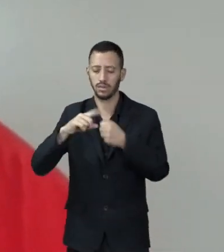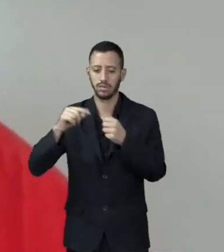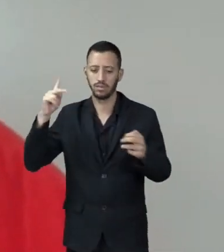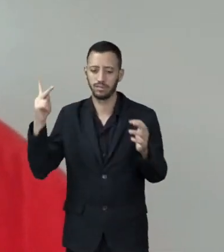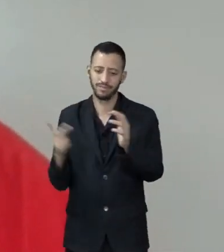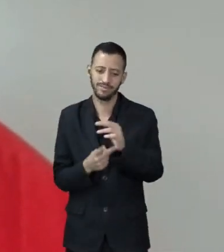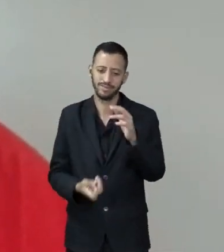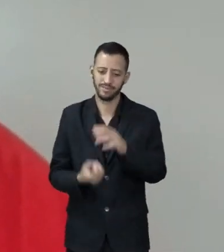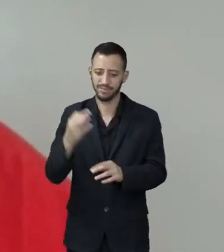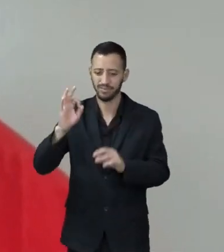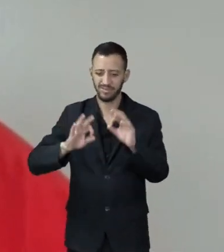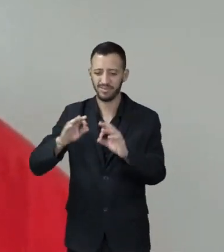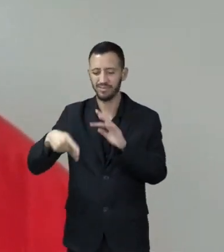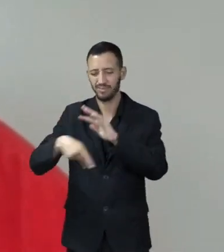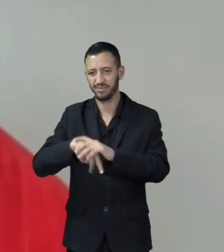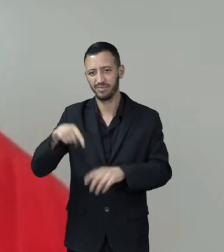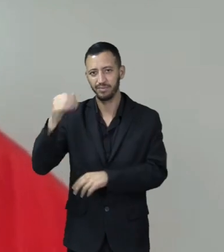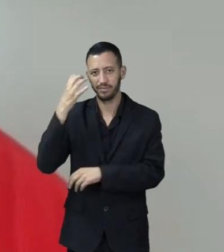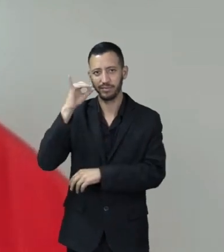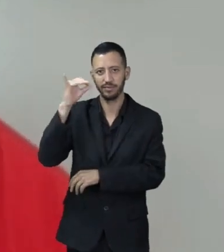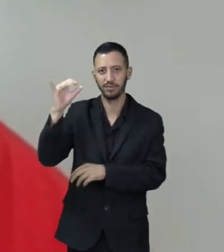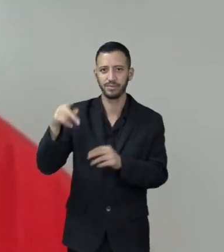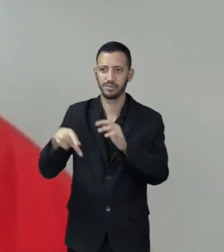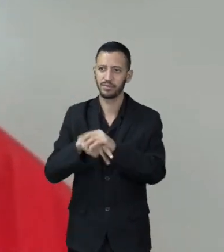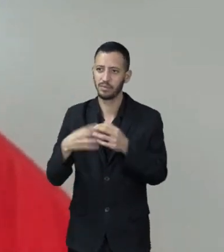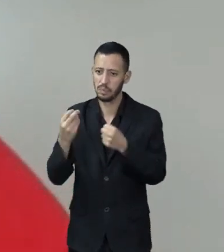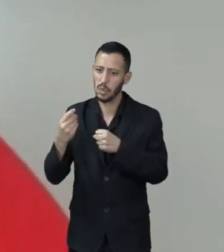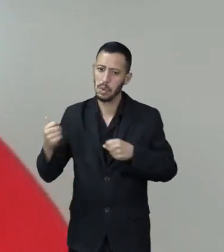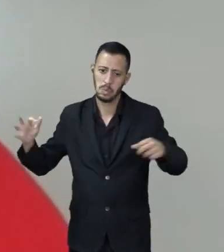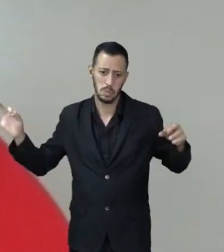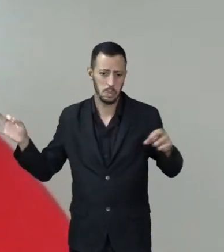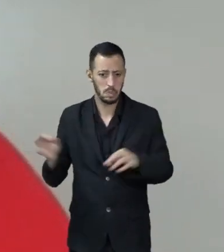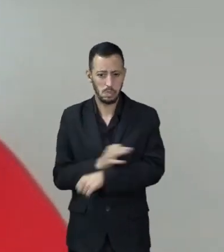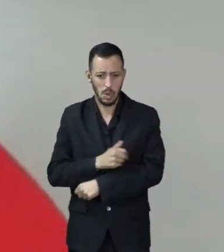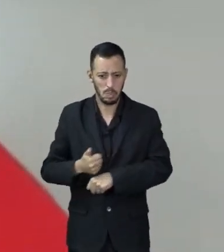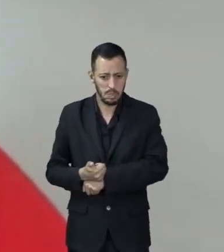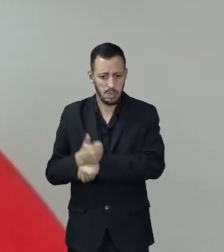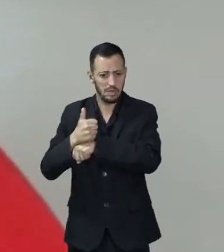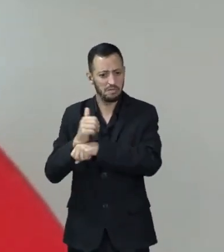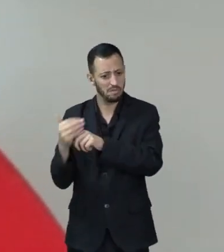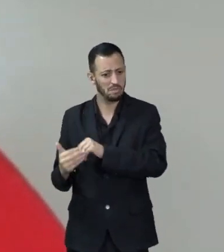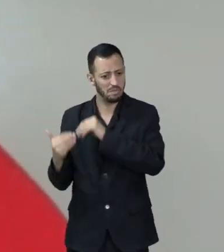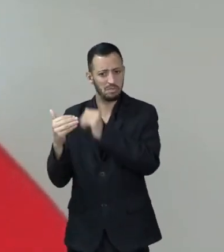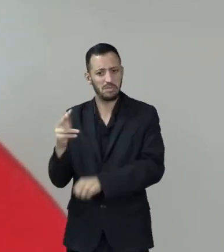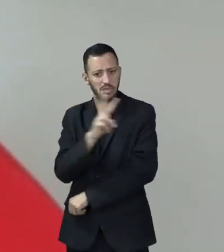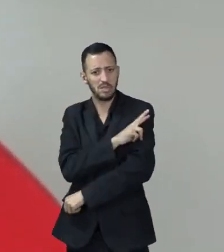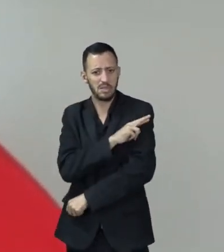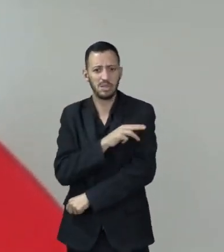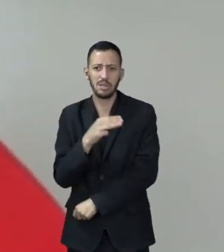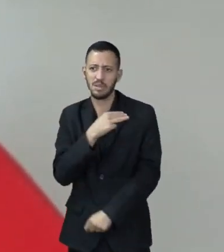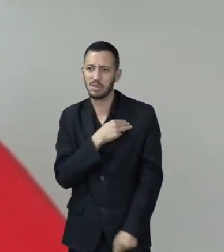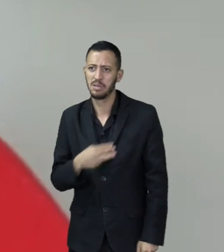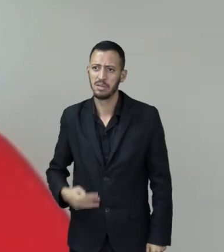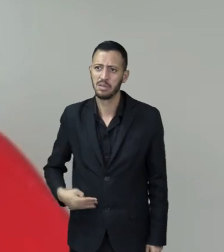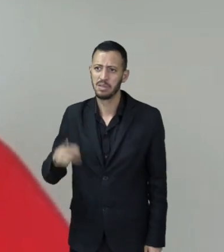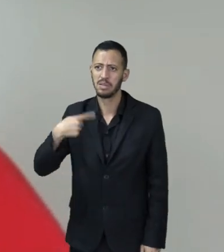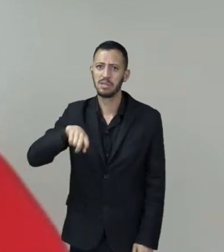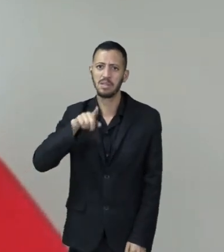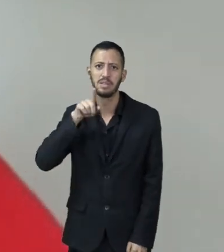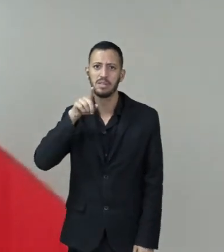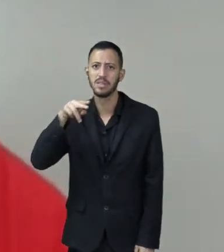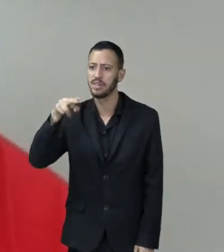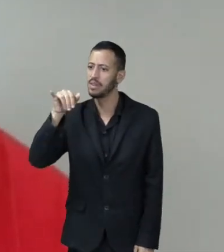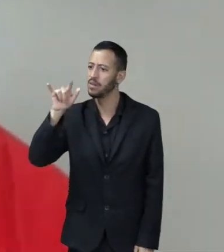revisões sistemáticas, então, ciência pura e ciência muito robusta, que é inclusive o carro-chefe, o que a ministra Anísia sempre fala, que esse é o Ministério da